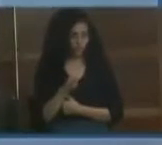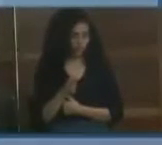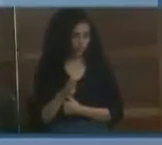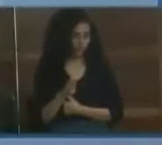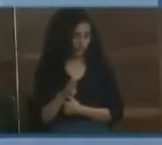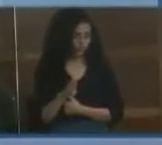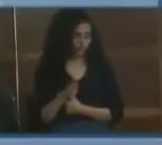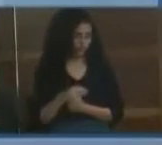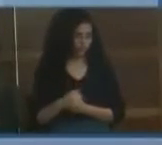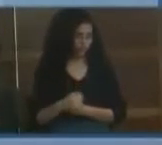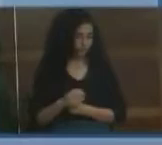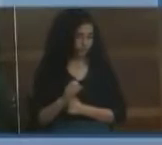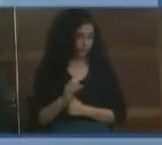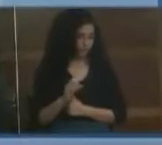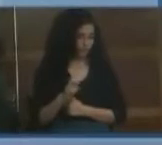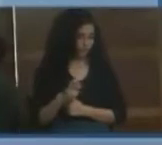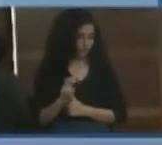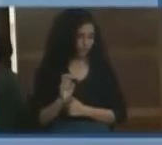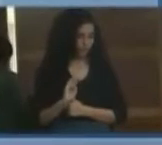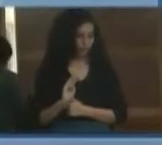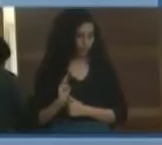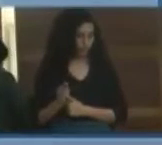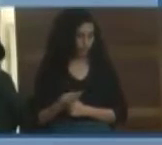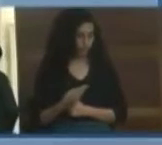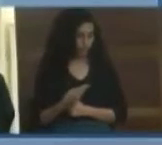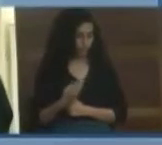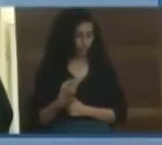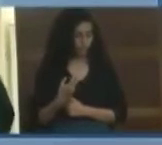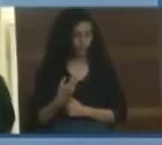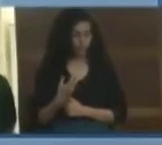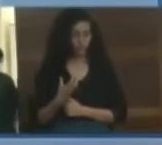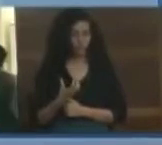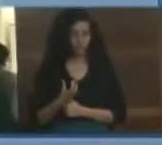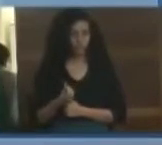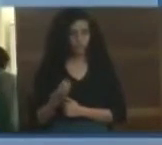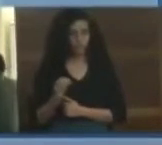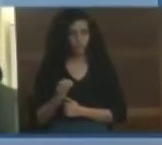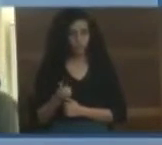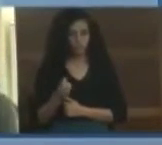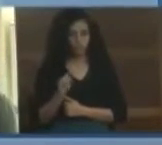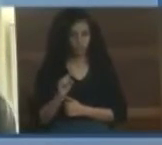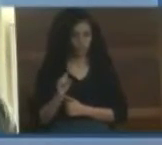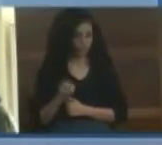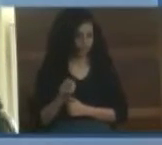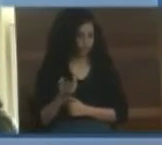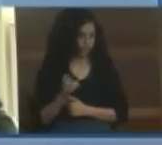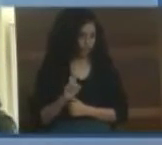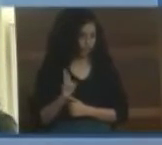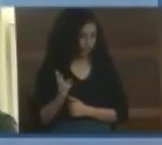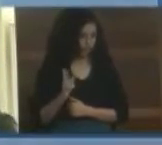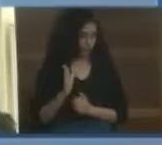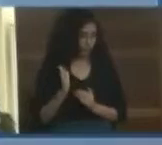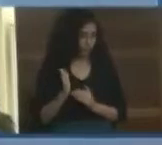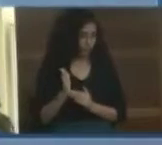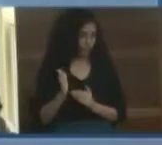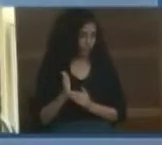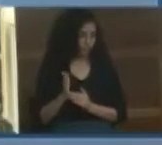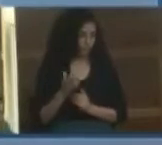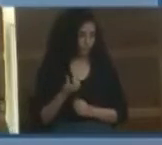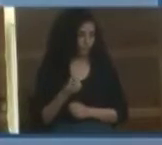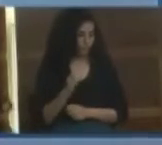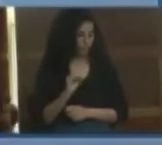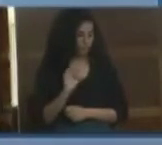anterior do recurso com fundeb cinco milhões de 66 mil reais o mínimo de